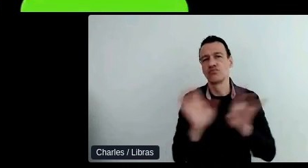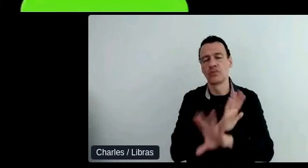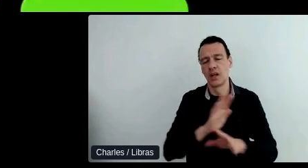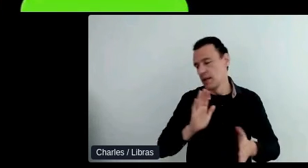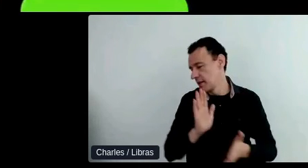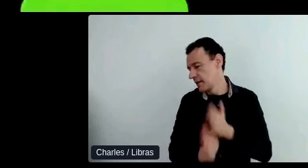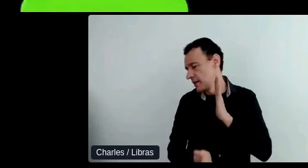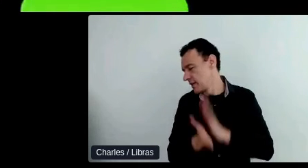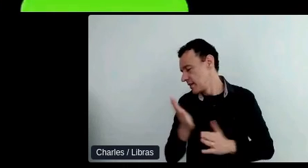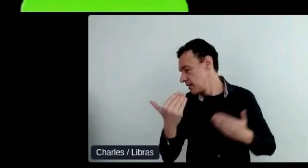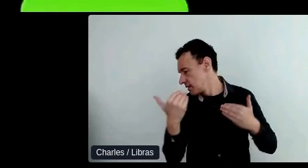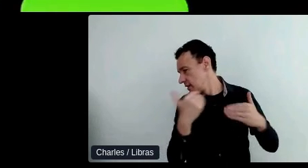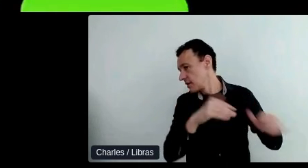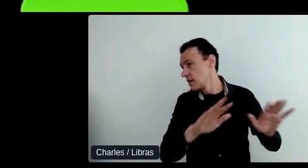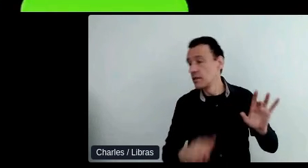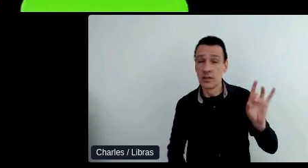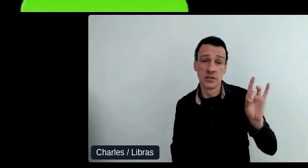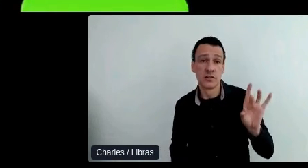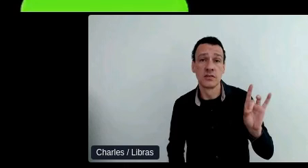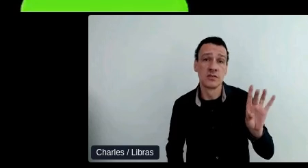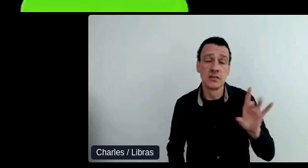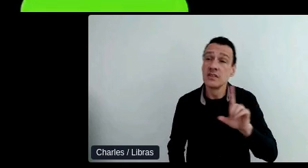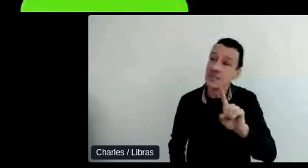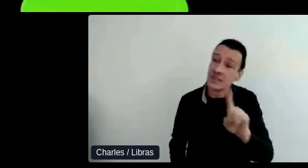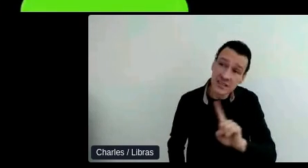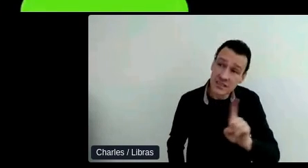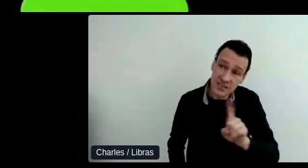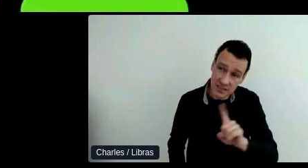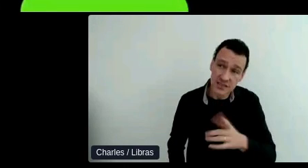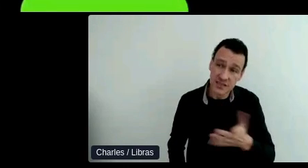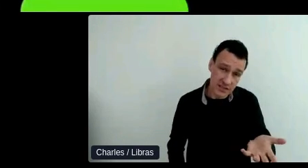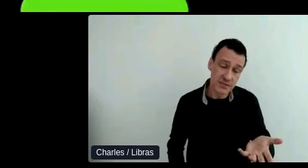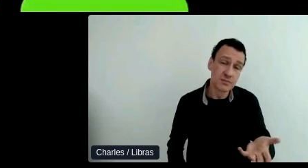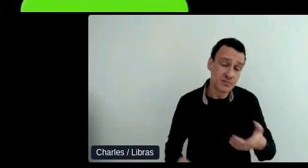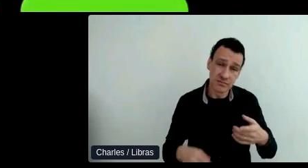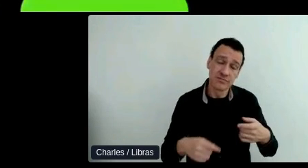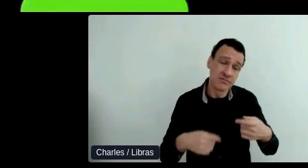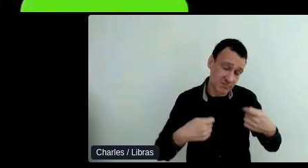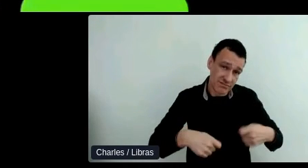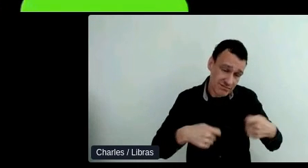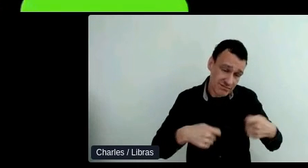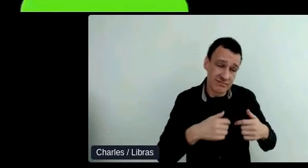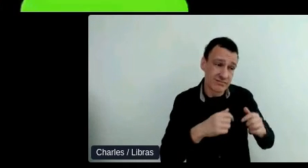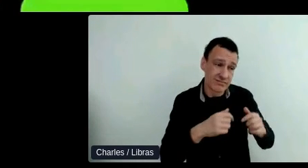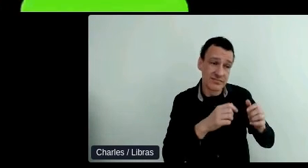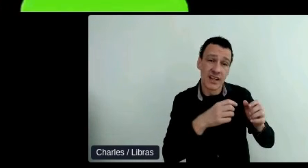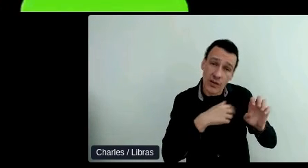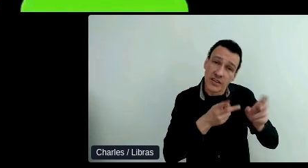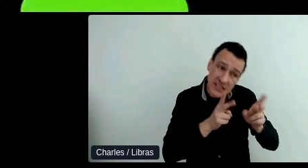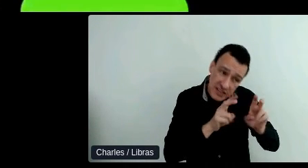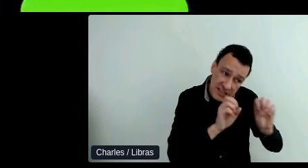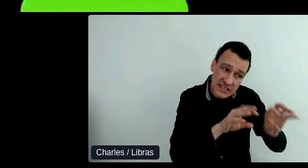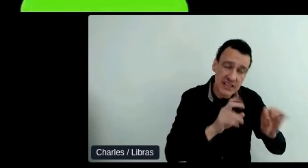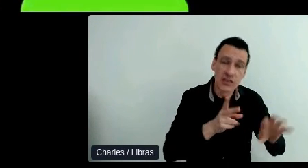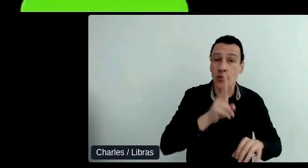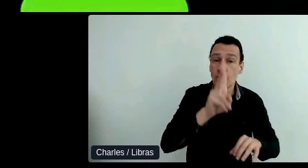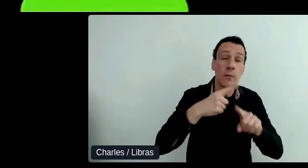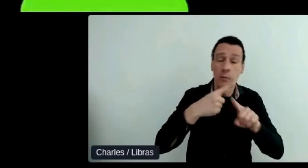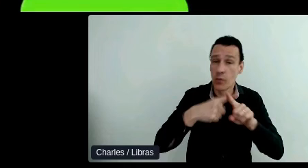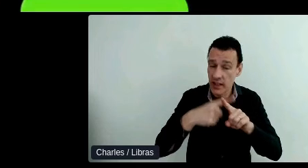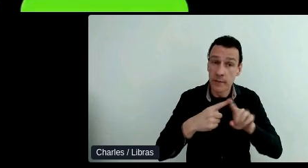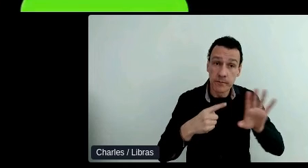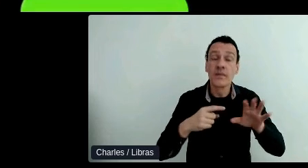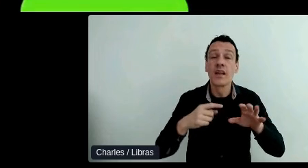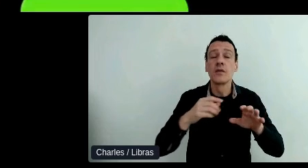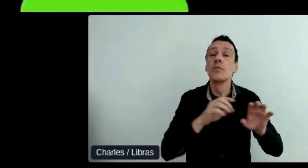Alguém treinou, estava tudo bem, elas eram super doces e fofas, os usuários começaram a interagir com elas foram aprendendo o